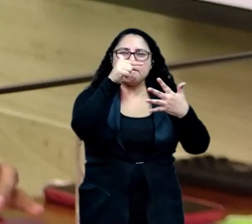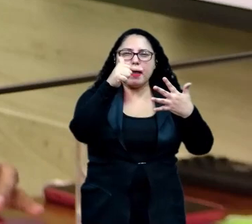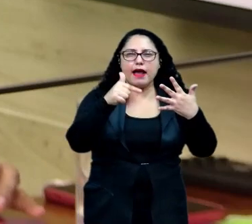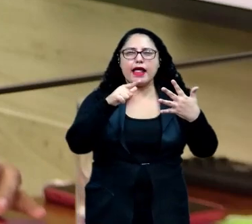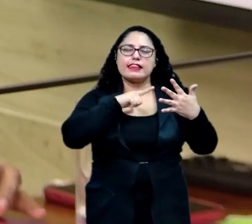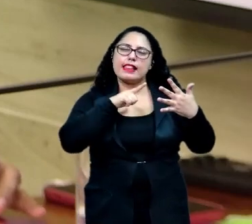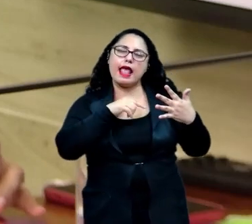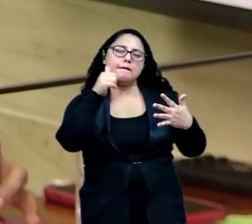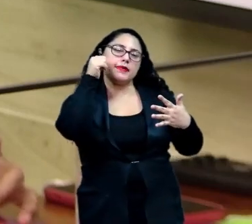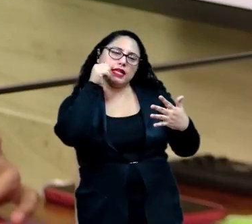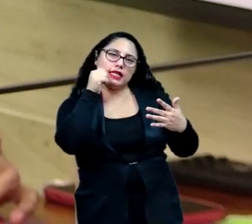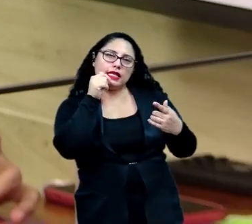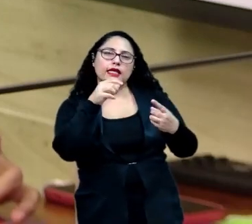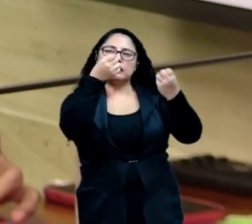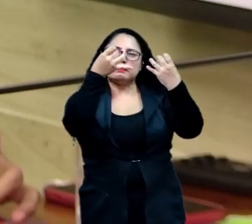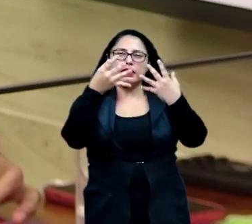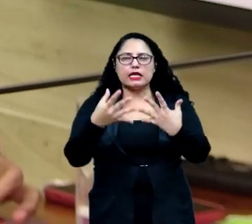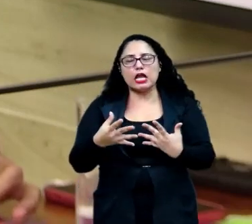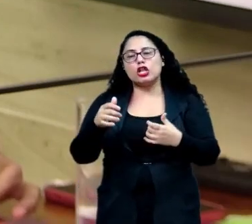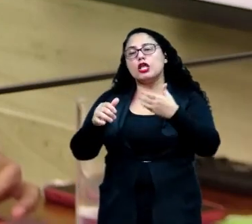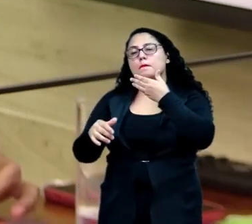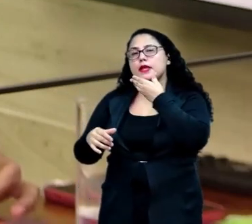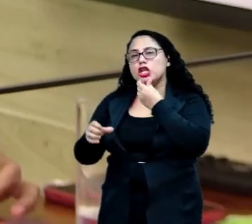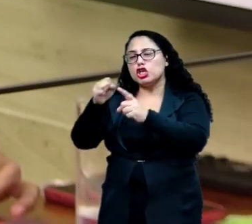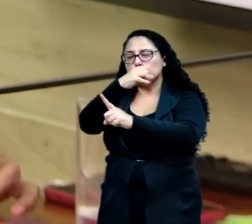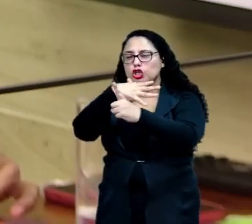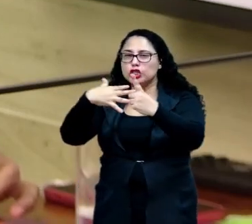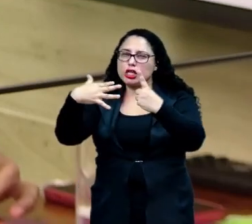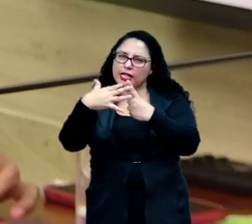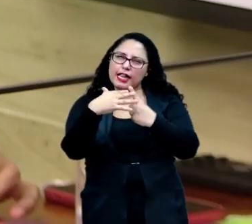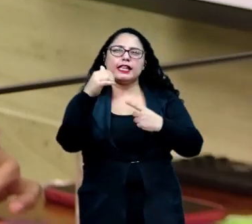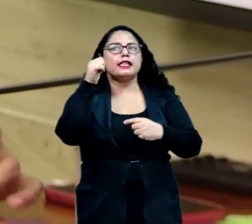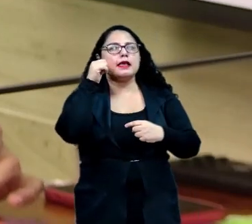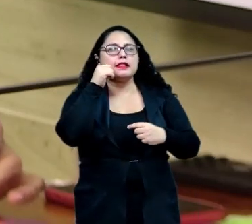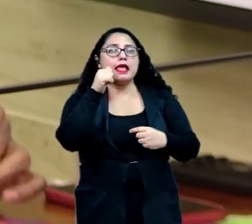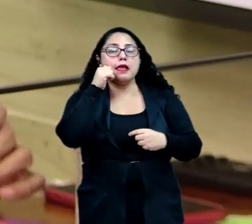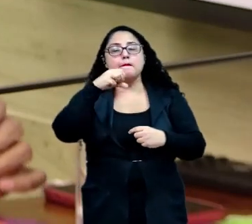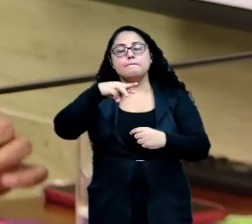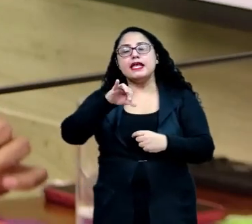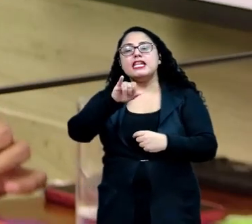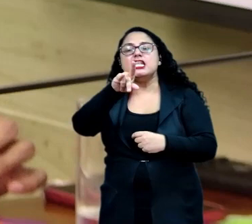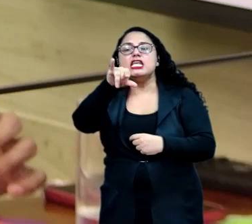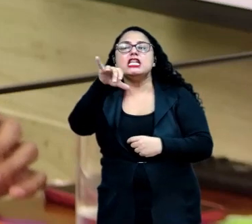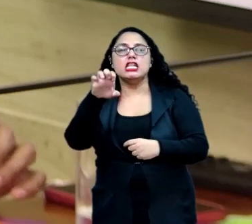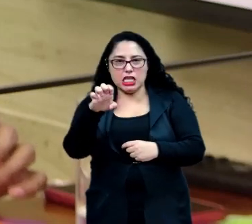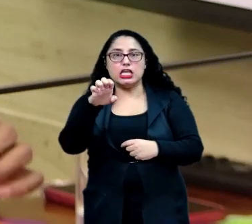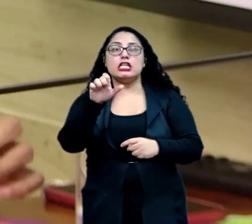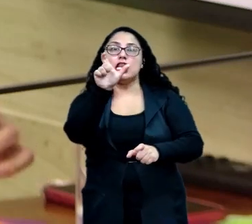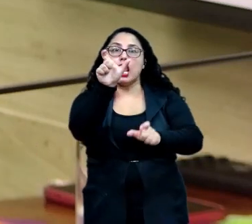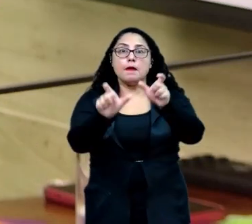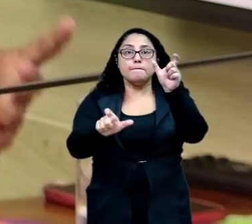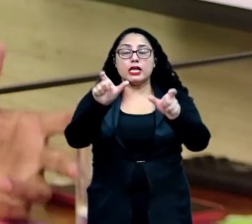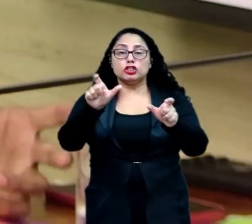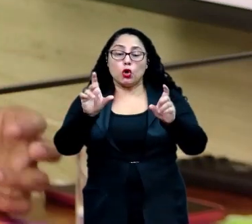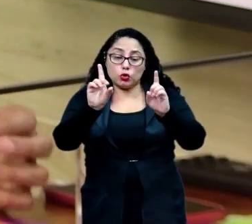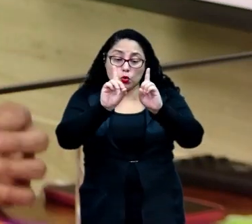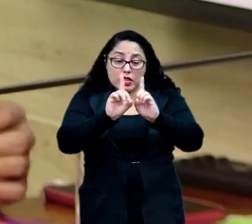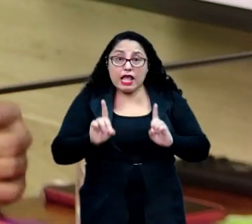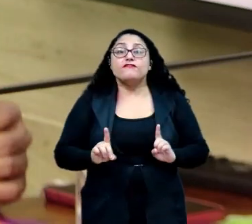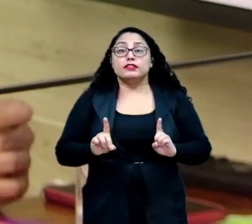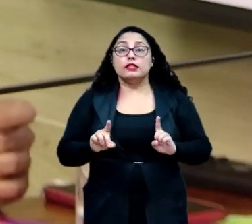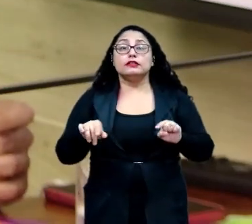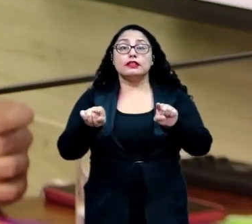tem menina, a sociedade tem menino, a sociedade tem menine, a sociedade tem pessoas com